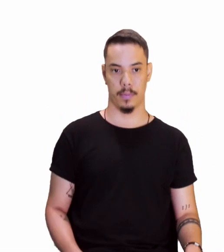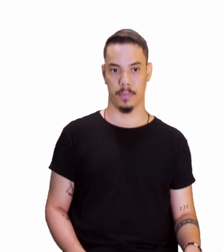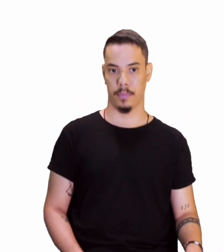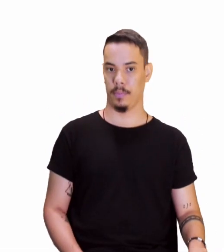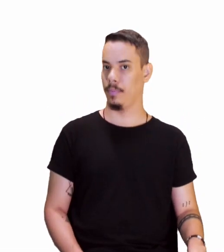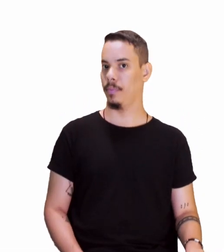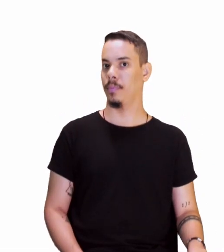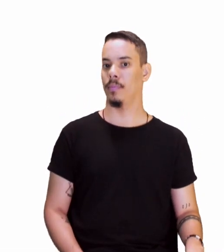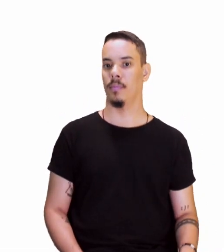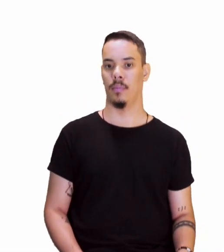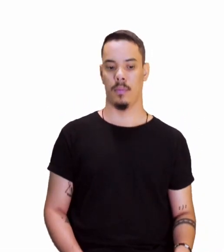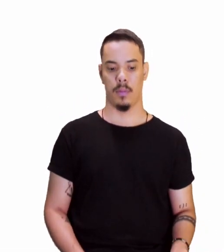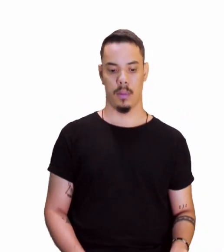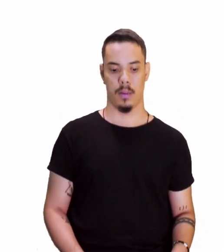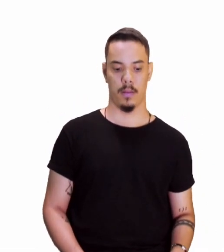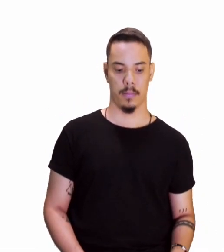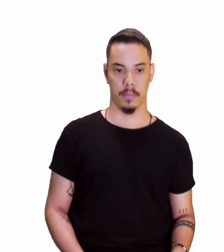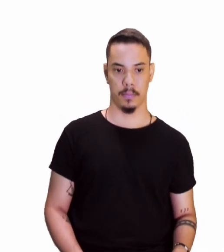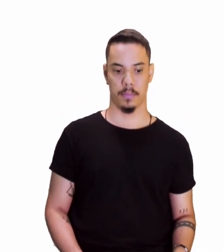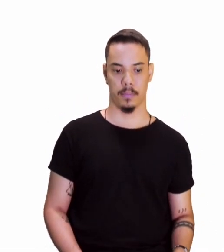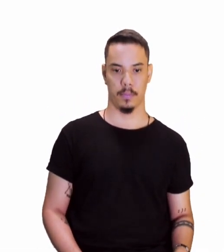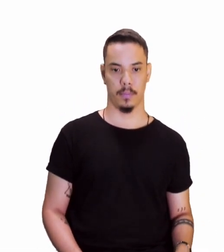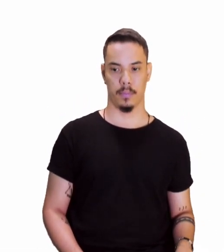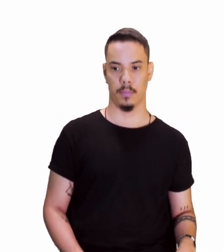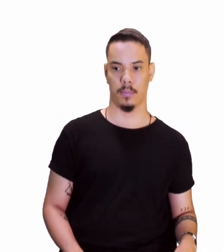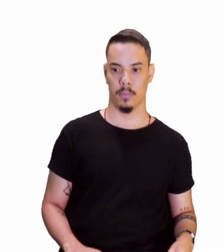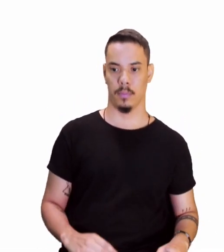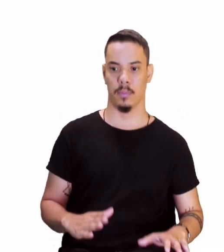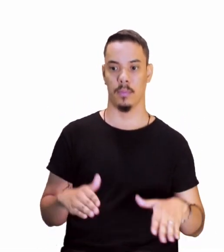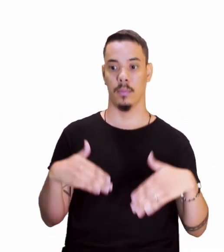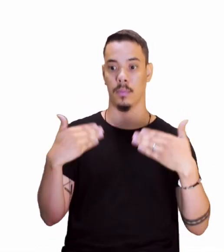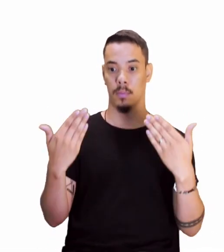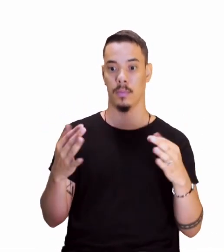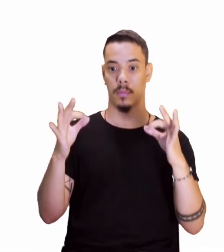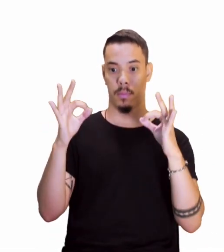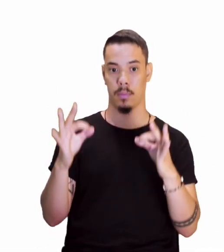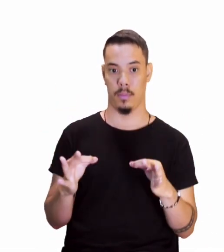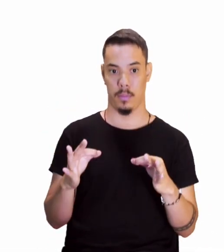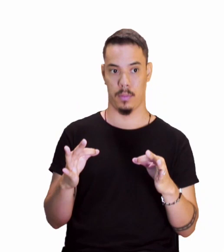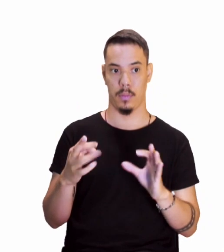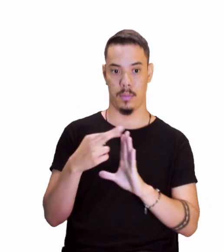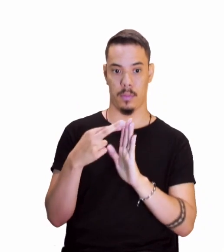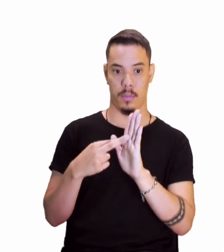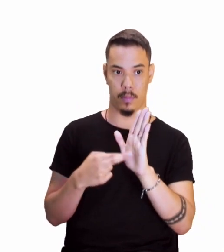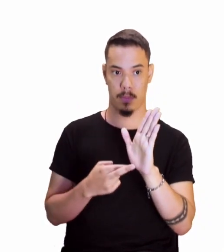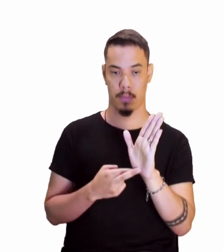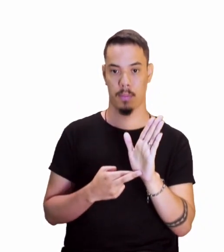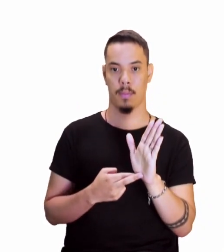Ó, com a regência da norma padrão da língua. Olha só.